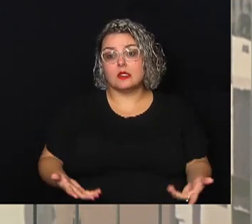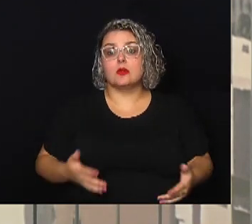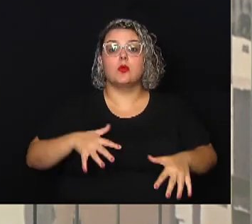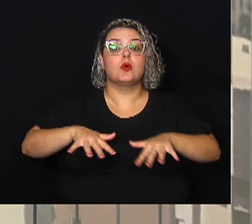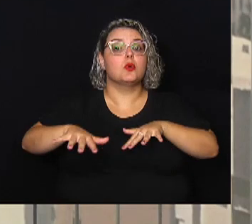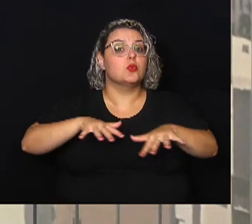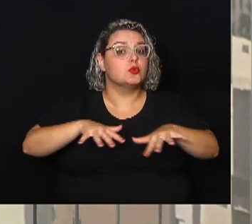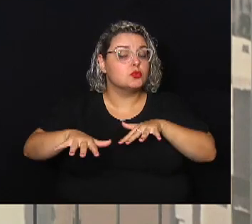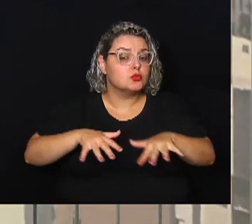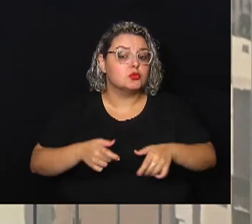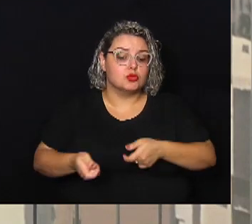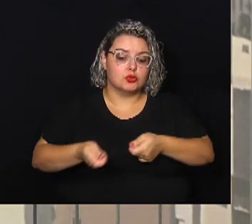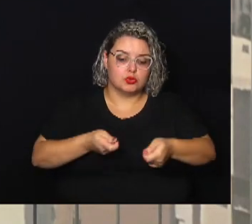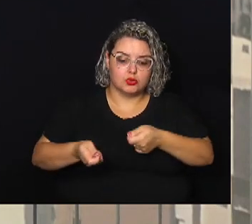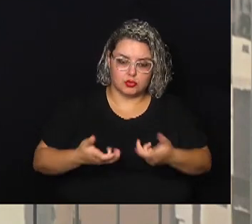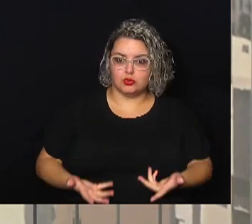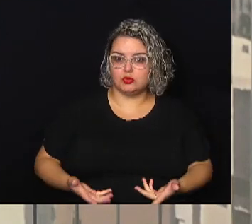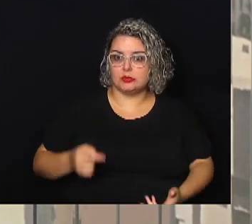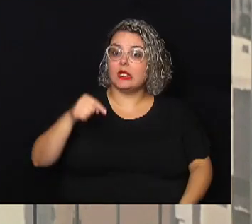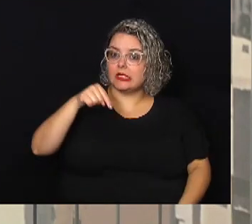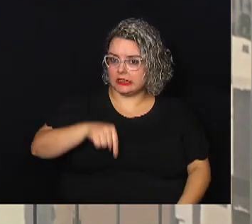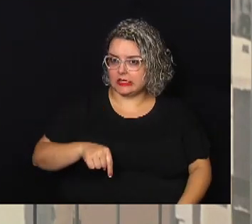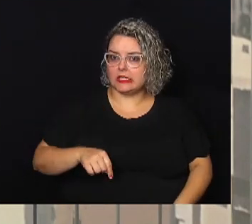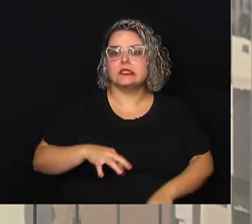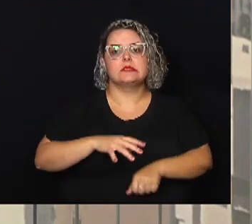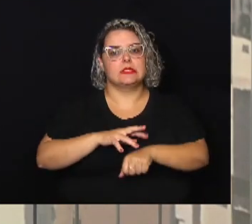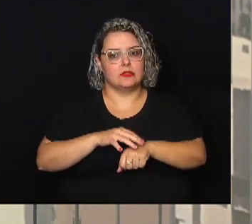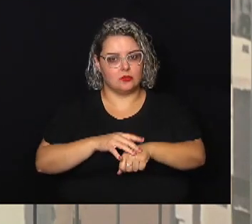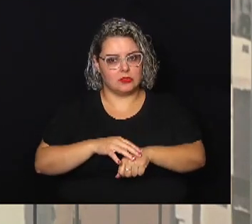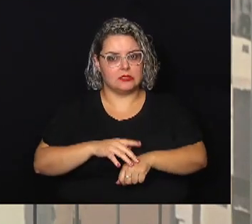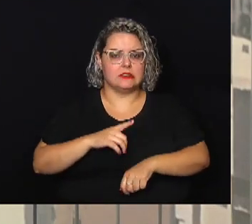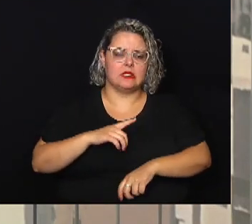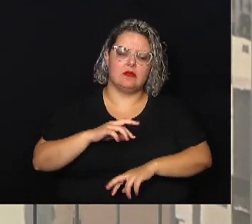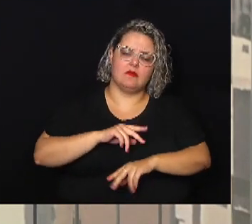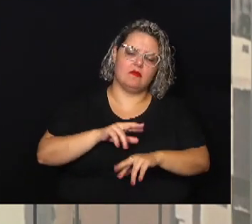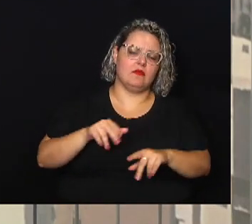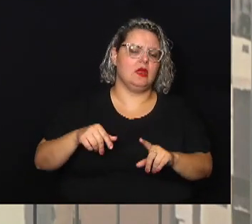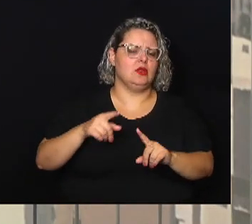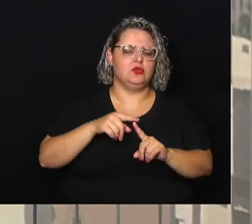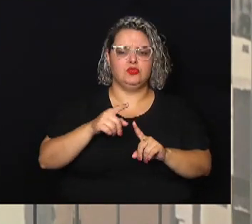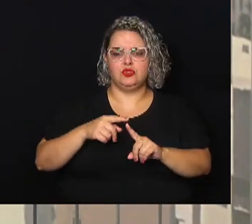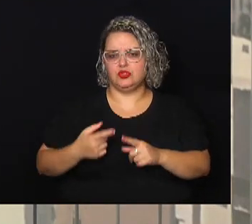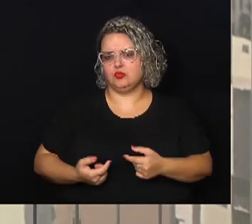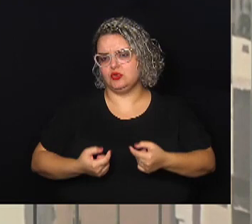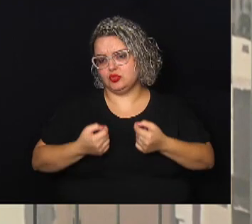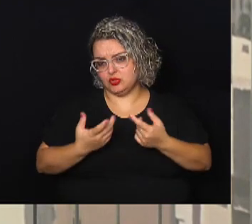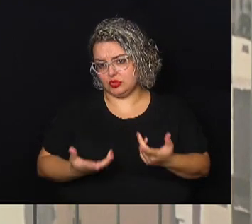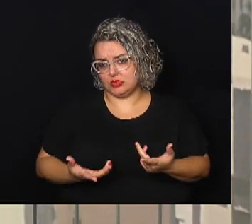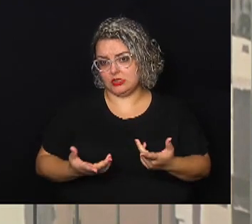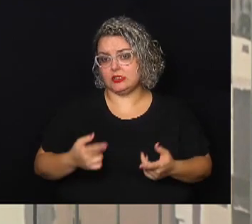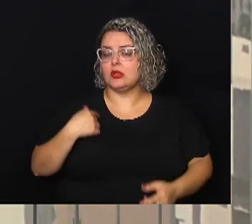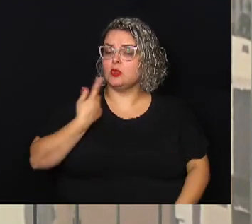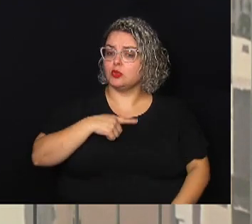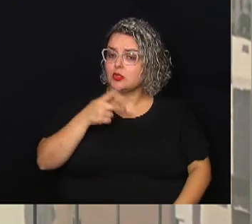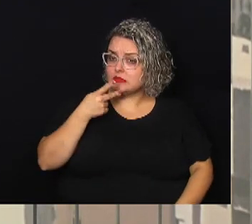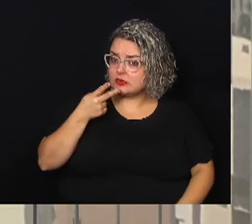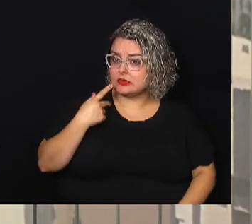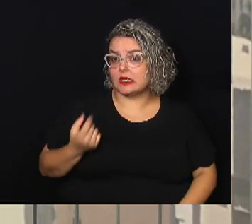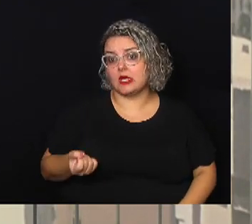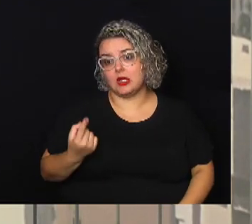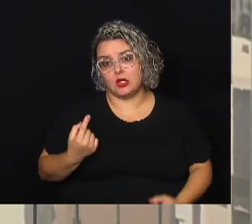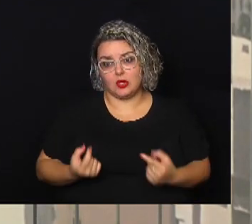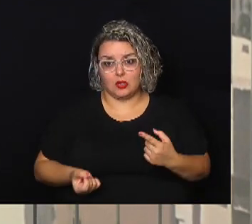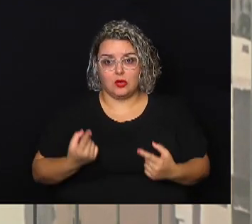pelo controle dessa doença. A gente sabe que tem vários tipos de cânceres, então a gente vai abordar alguns aqui